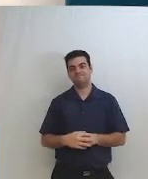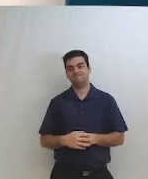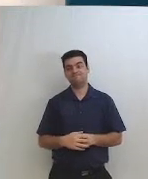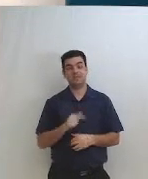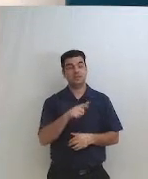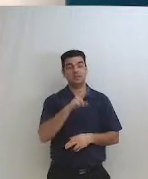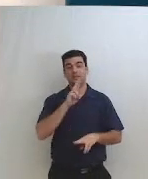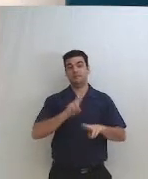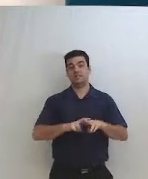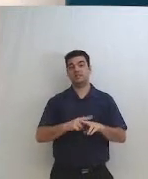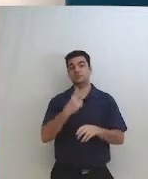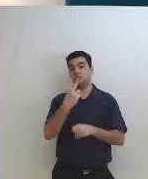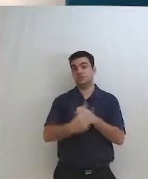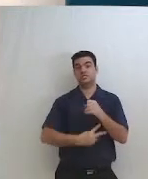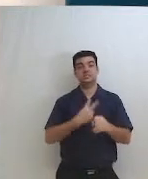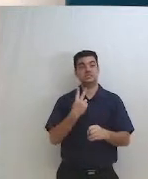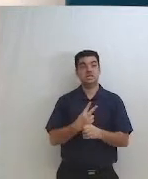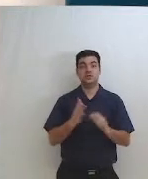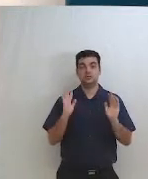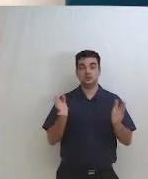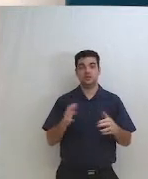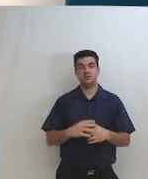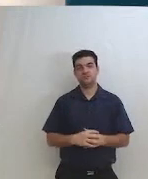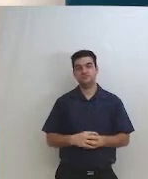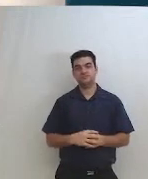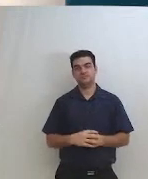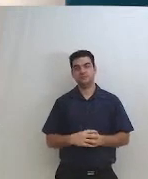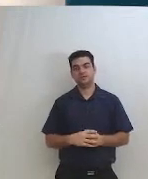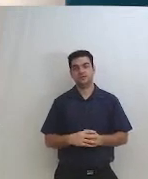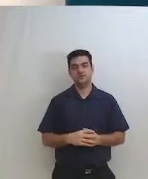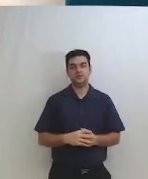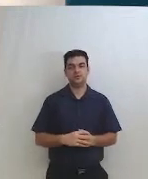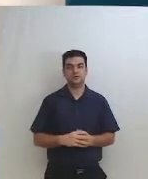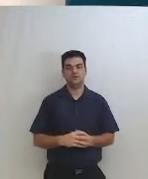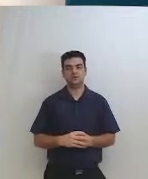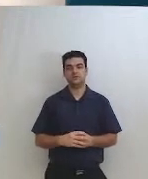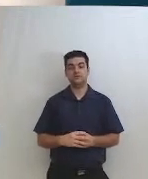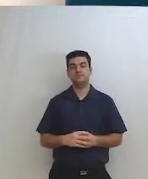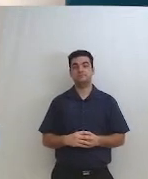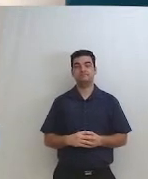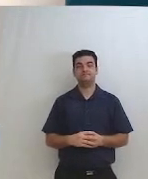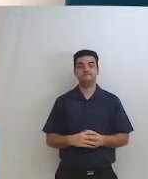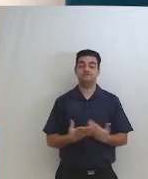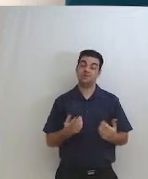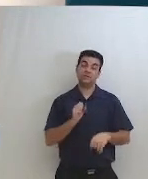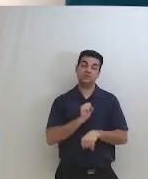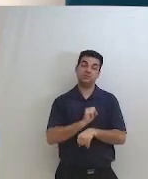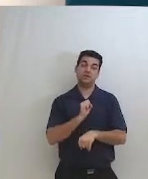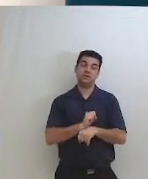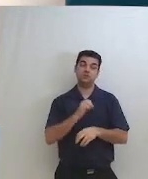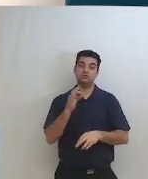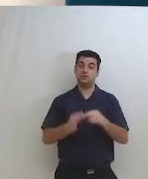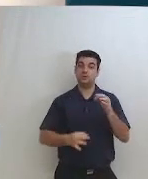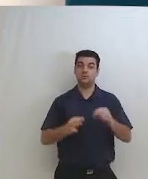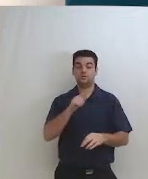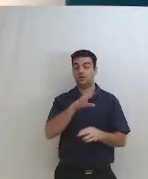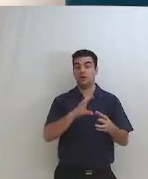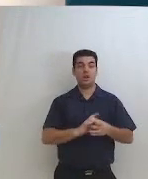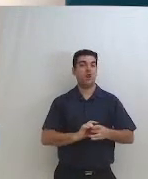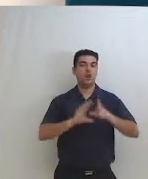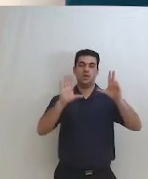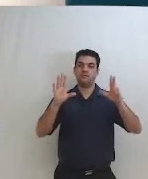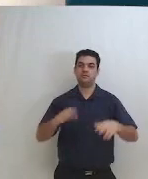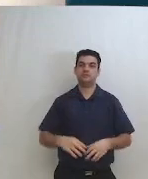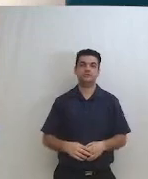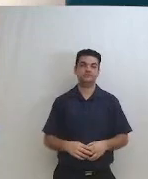2 anos. Este mês ele completa 2 anos custodiado no aguardo de que um dia seja submetido a julgamento. Espera